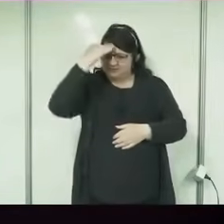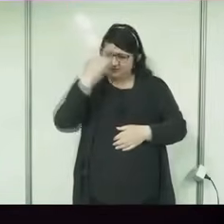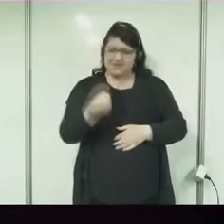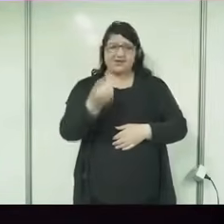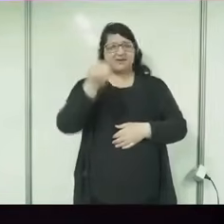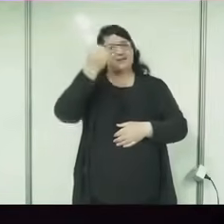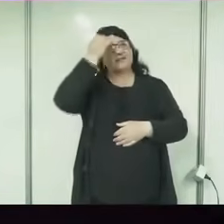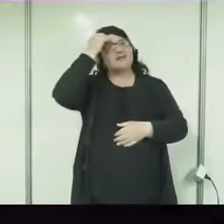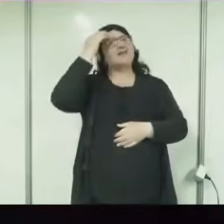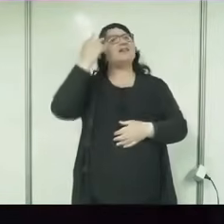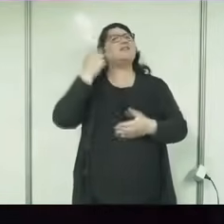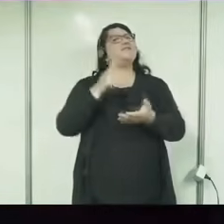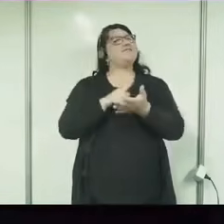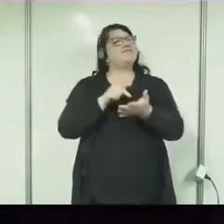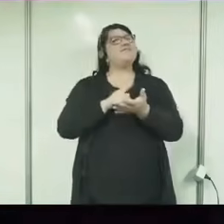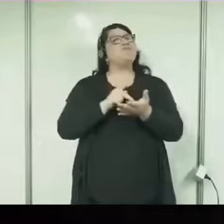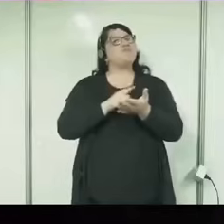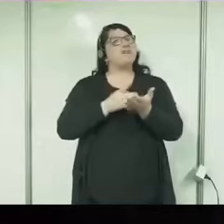frente.